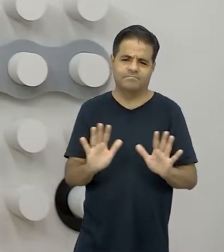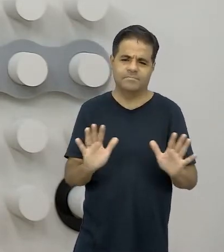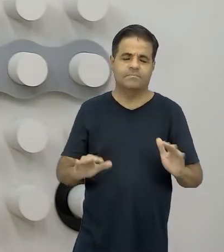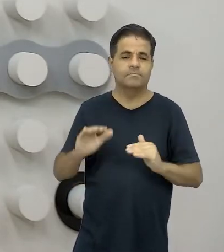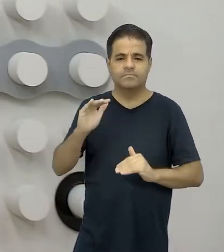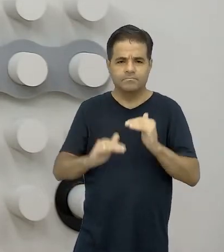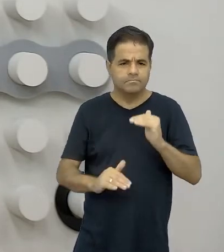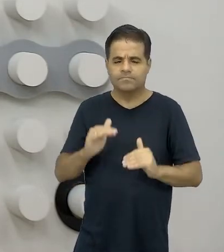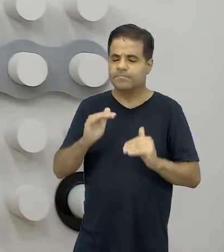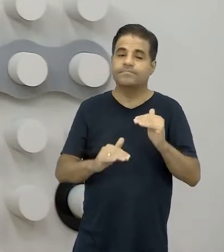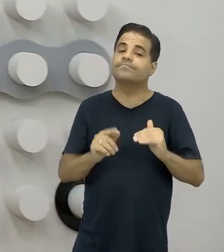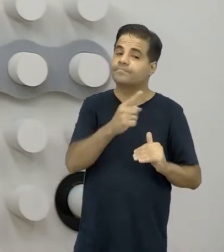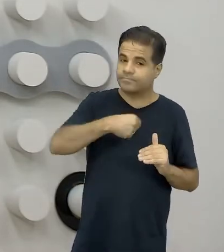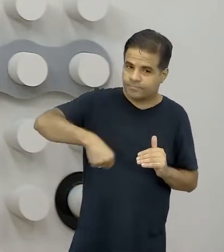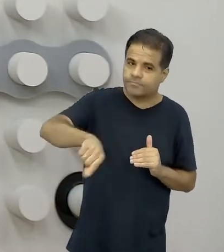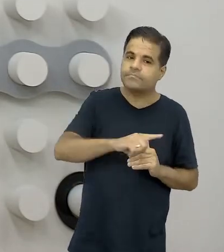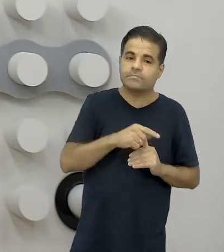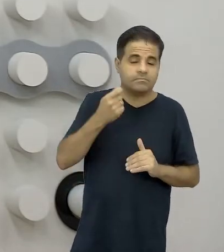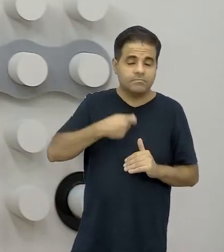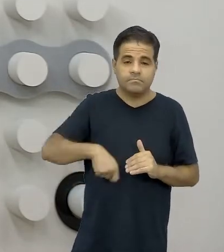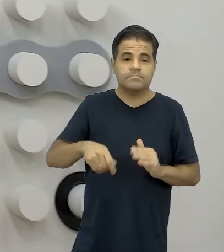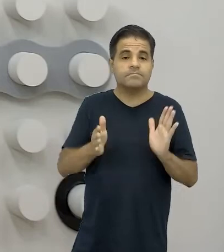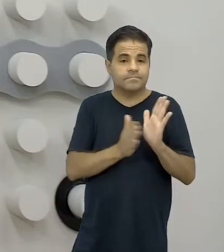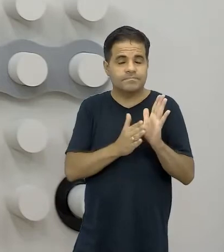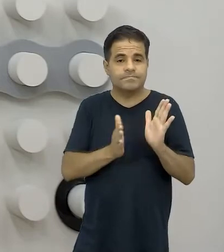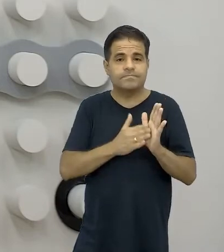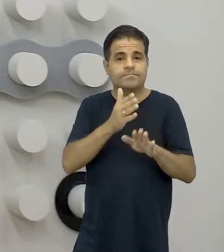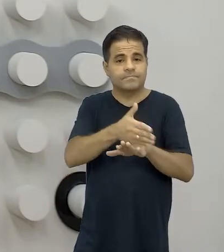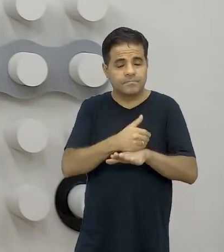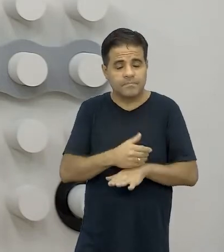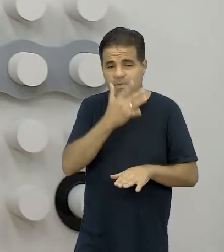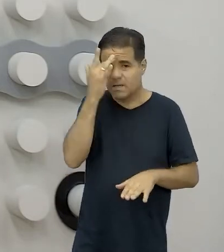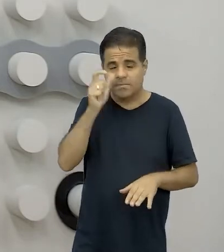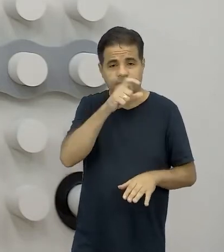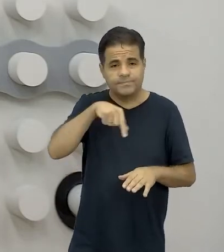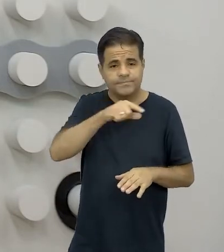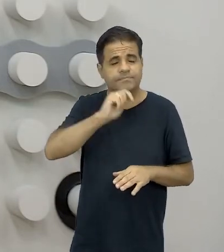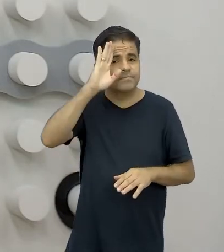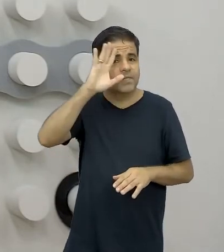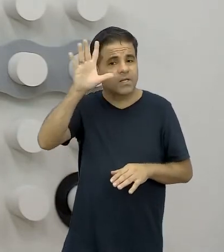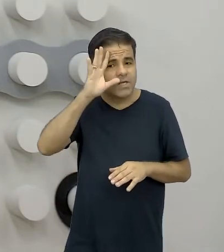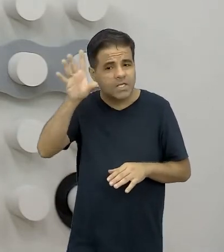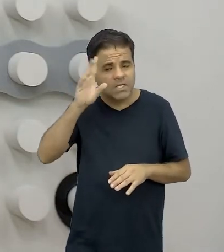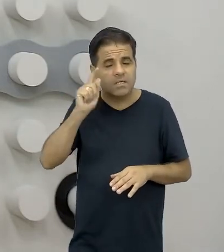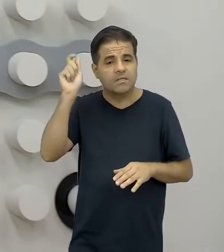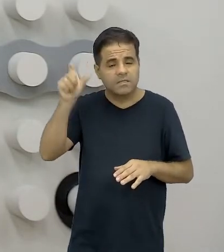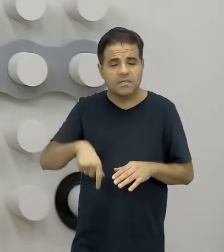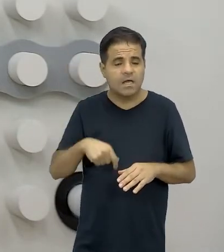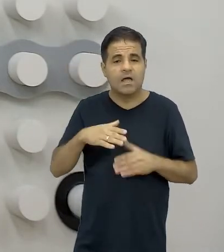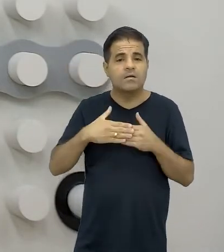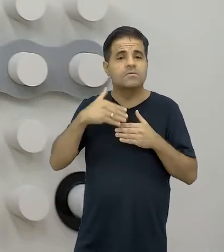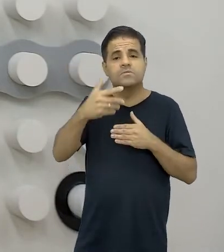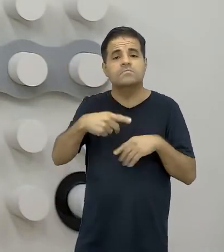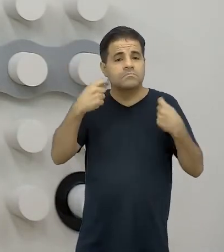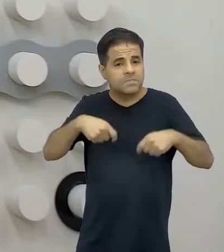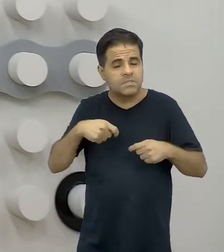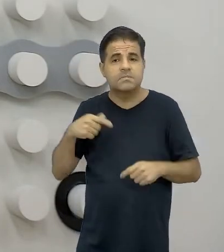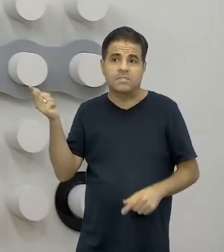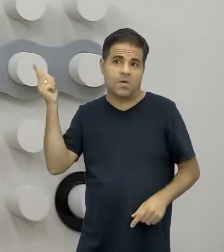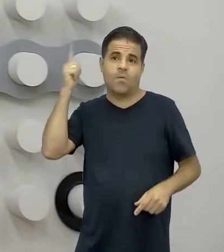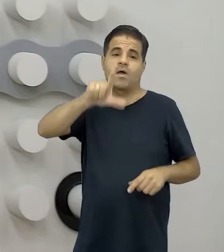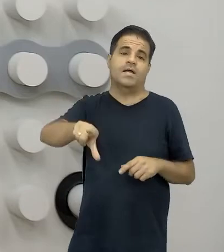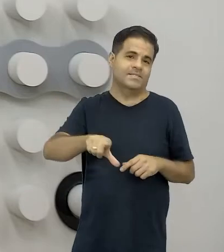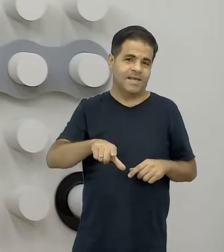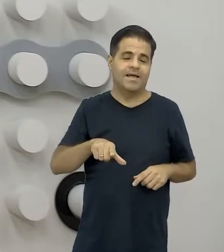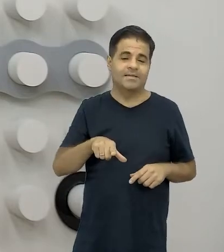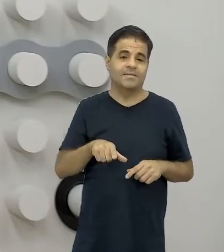a desigualdade ela é um pressuposto para quem imagina que a igualdade ela está por vir, ela deve ser alcançada.